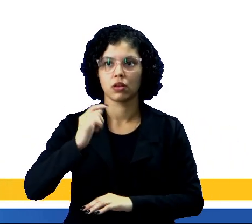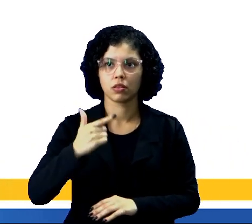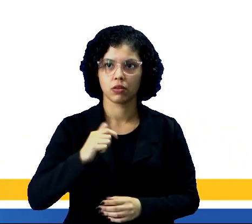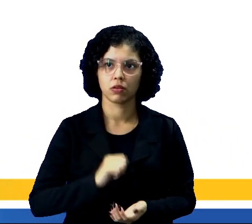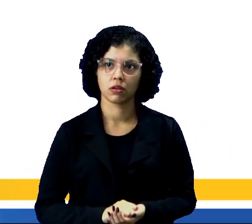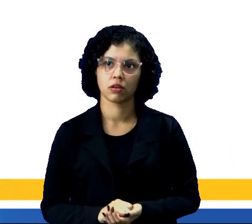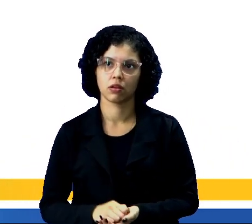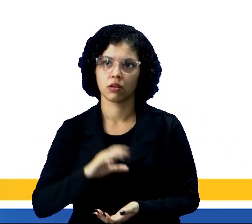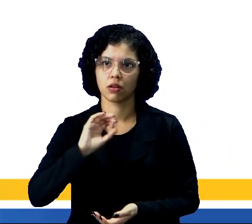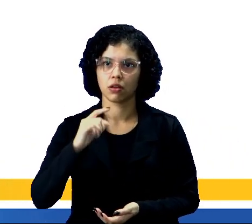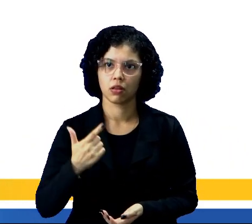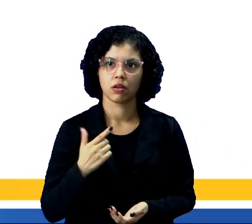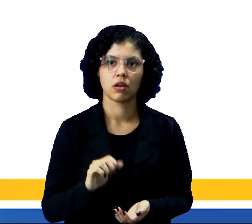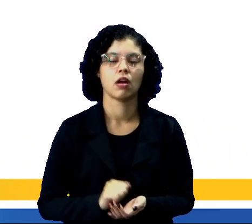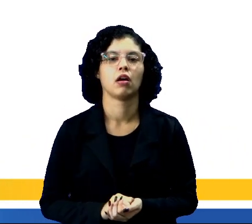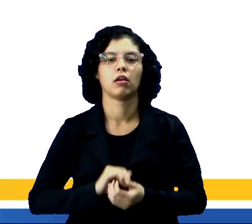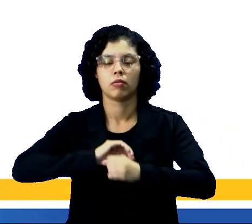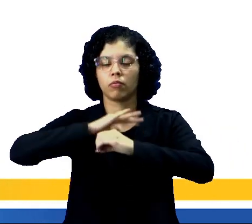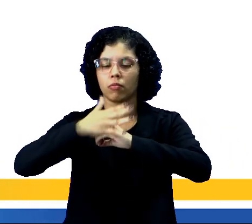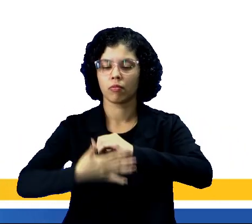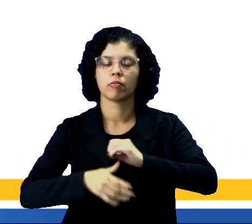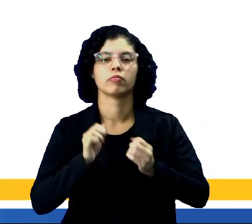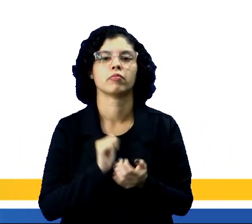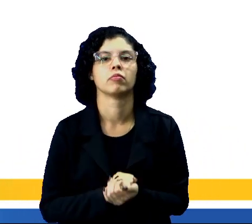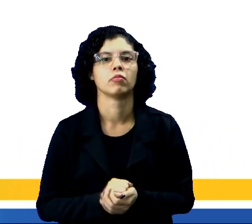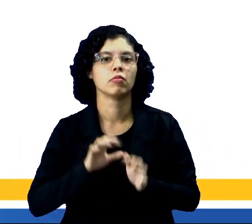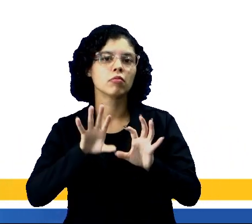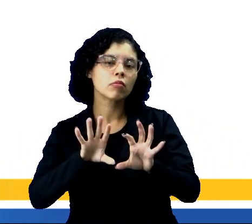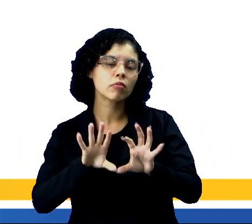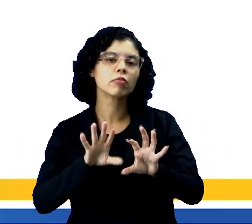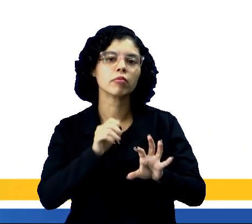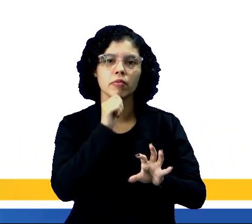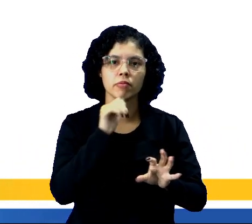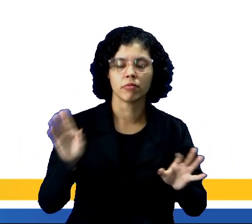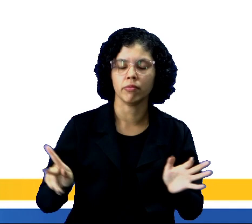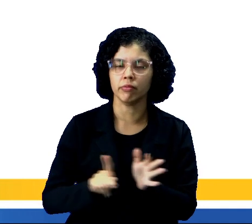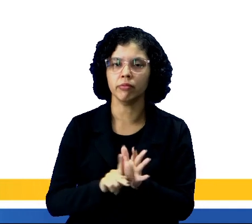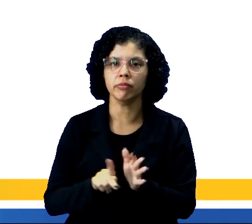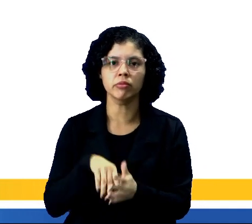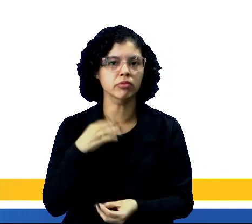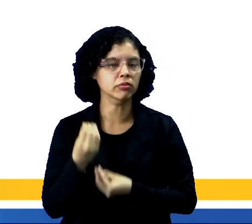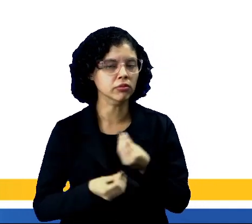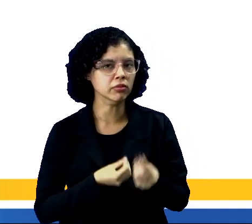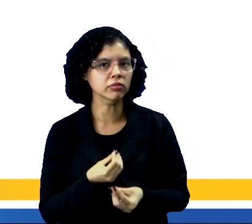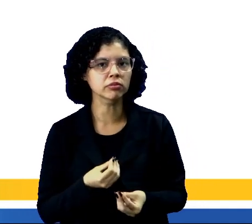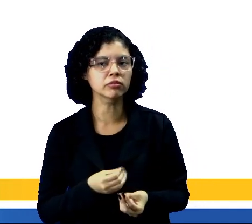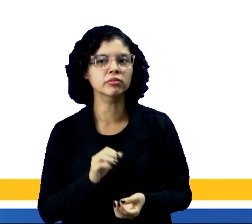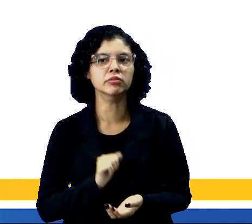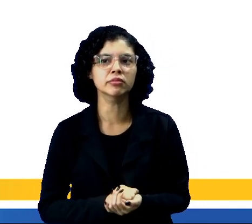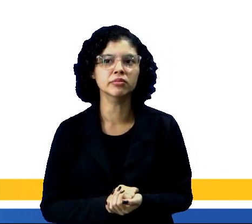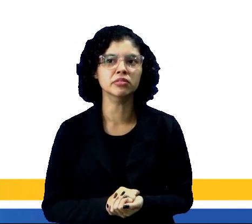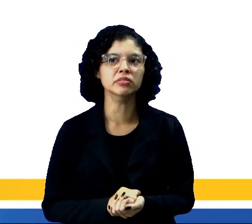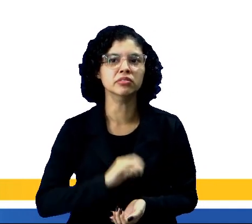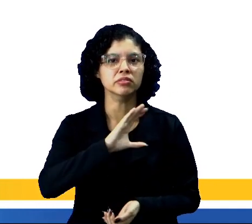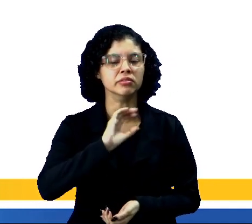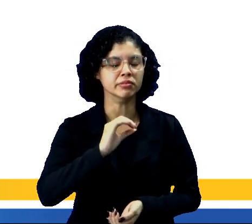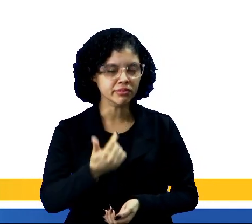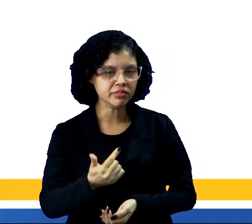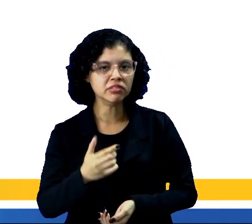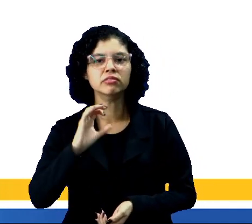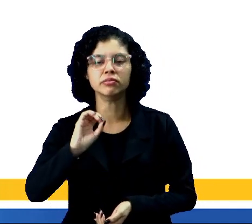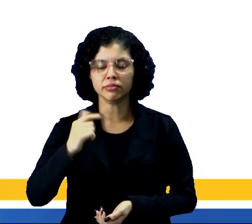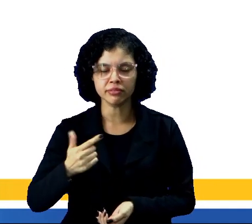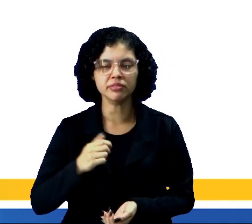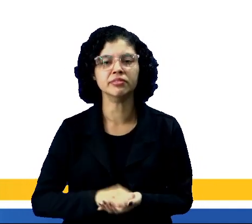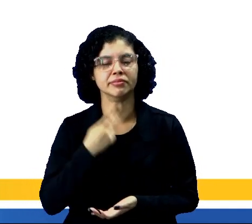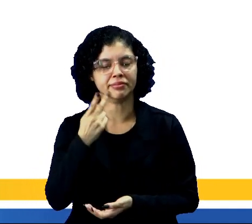e O2 na atmosfera. Então, isso, gente, está relacionado tipicamente com o ciclo do oxigênio e com o ciclo do carbono.